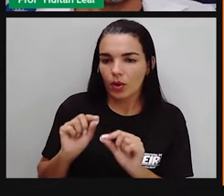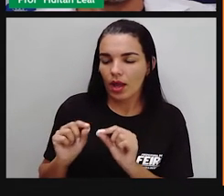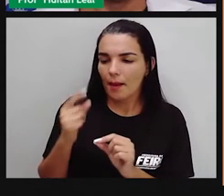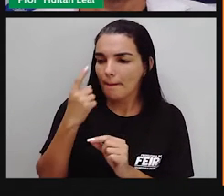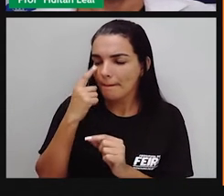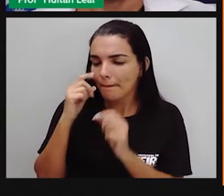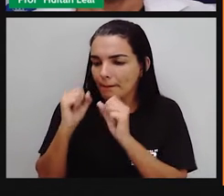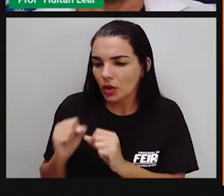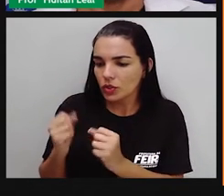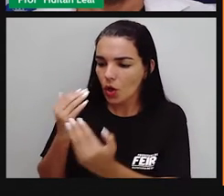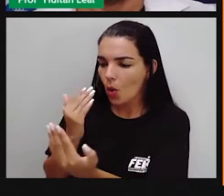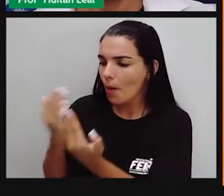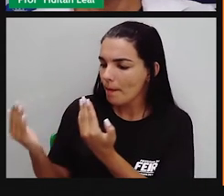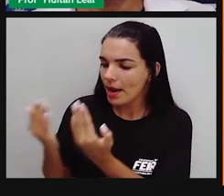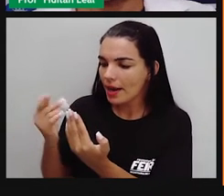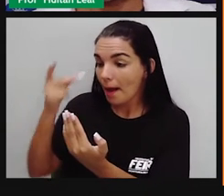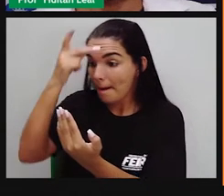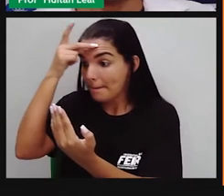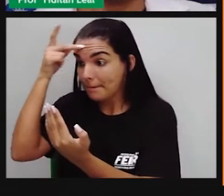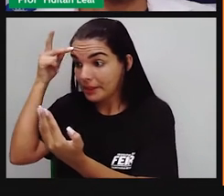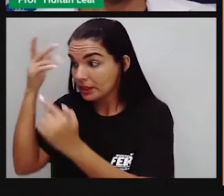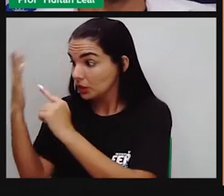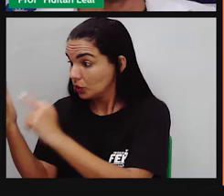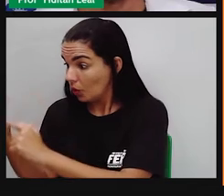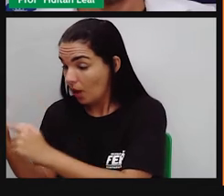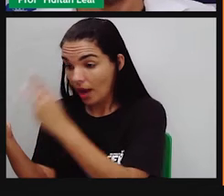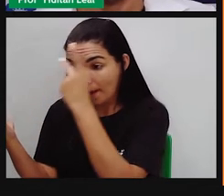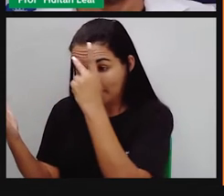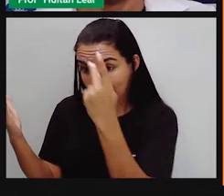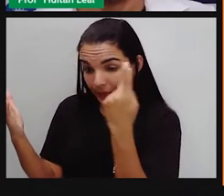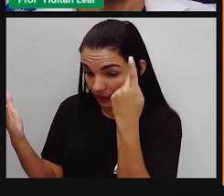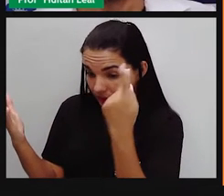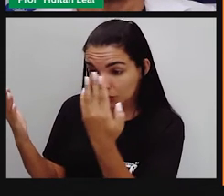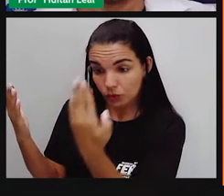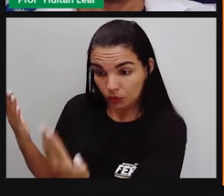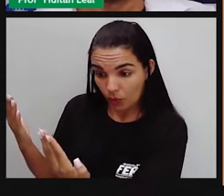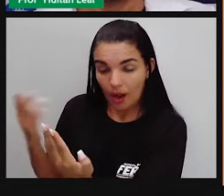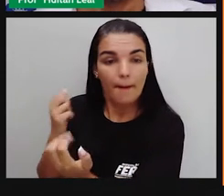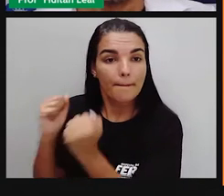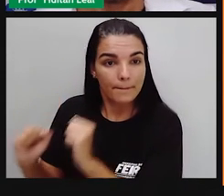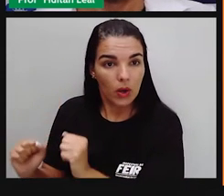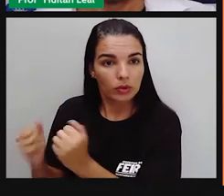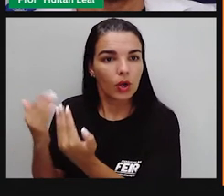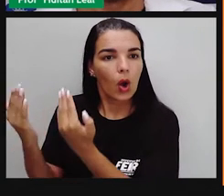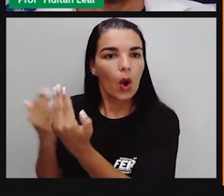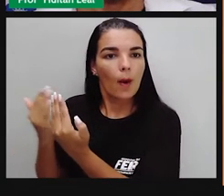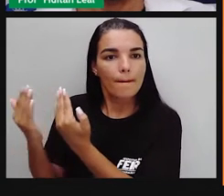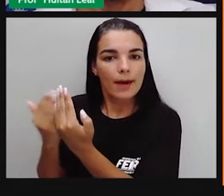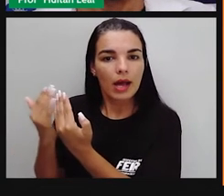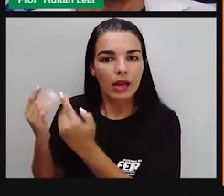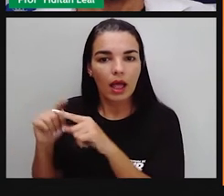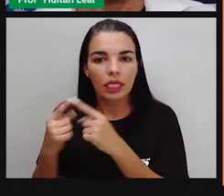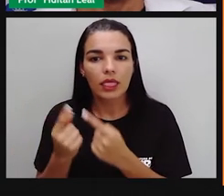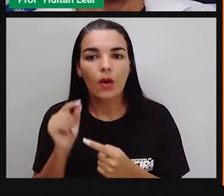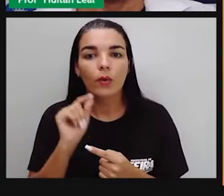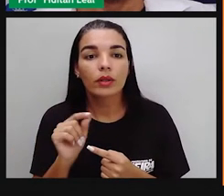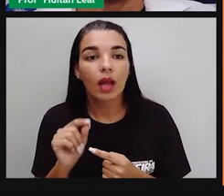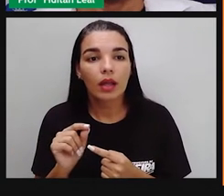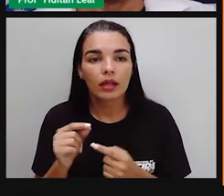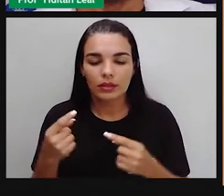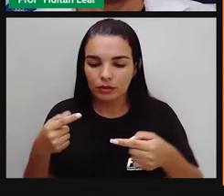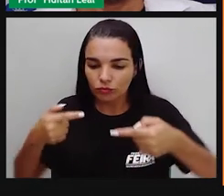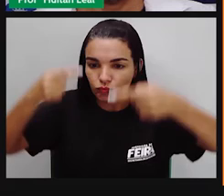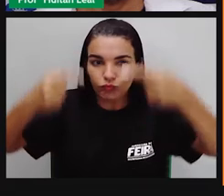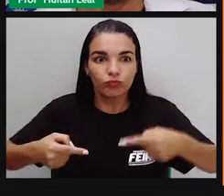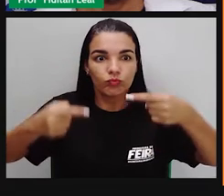com relação a outra, por exemplo. Um objeto com relação a outro. No caso, a comparação é o confronto